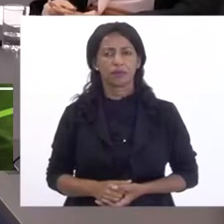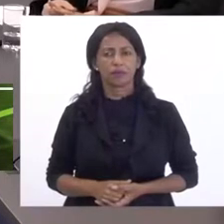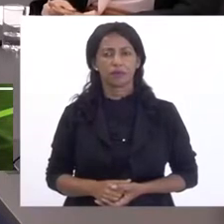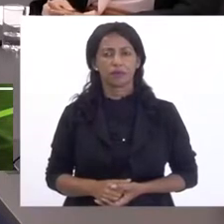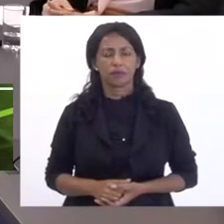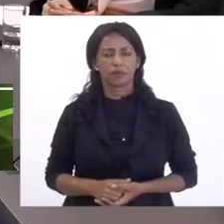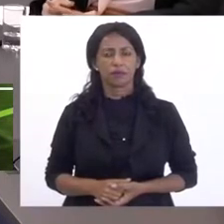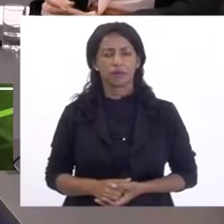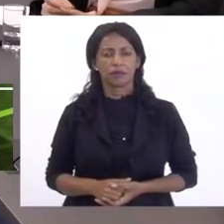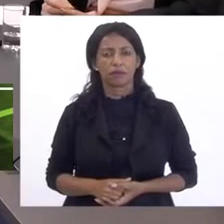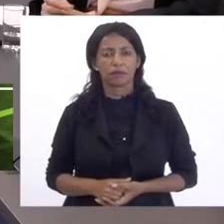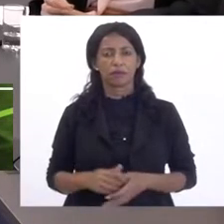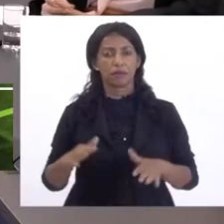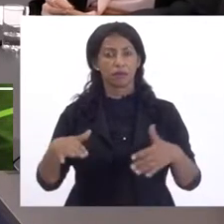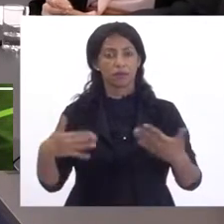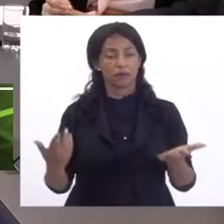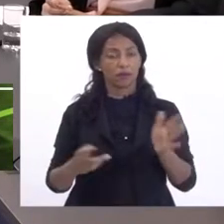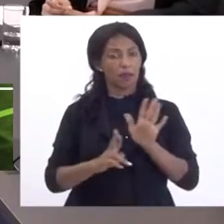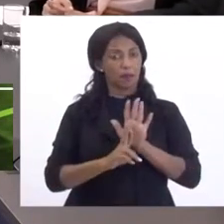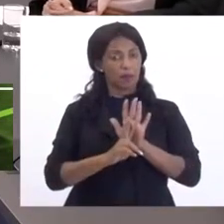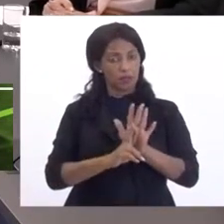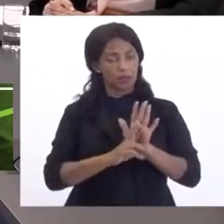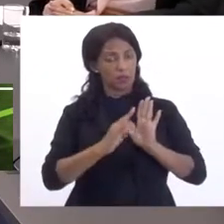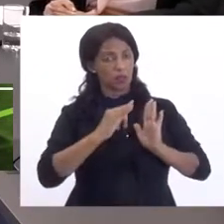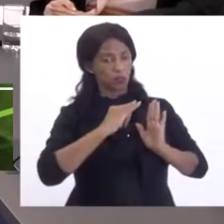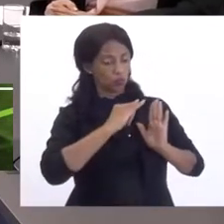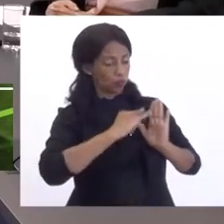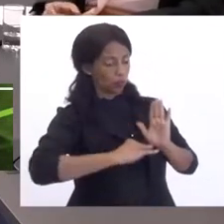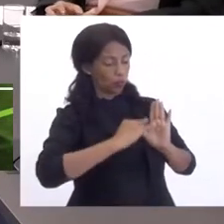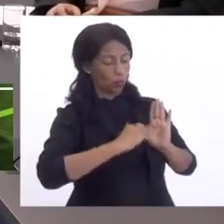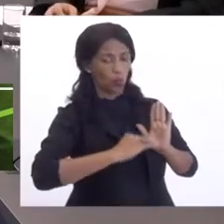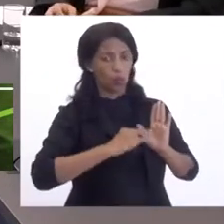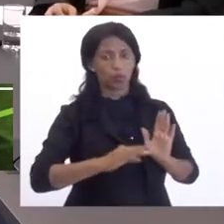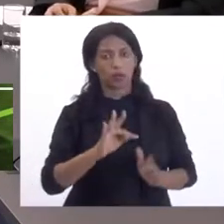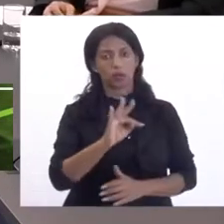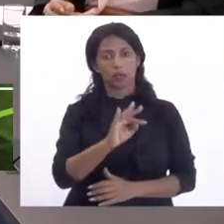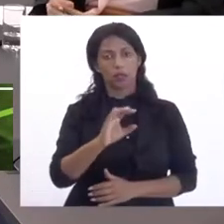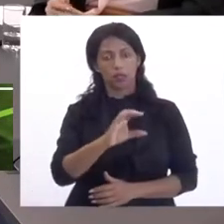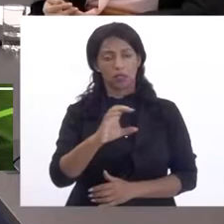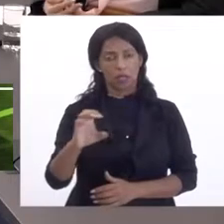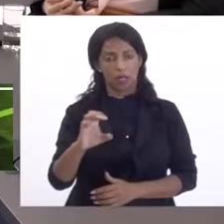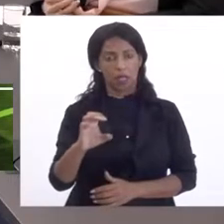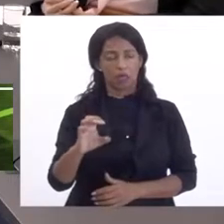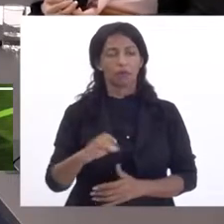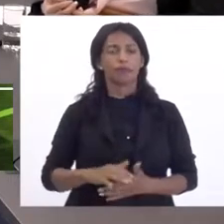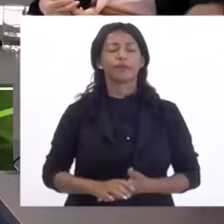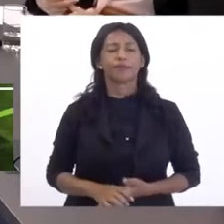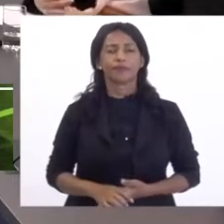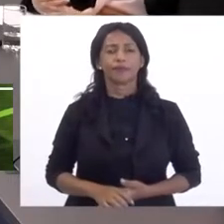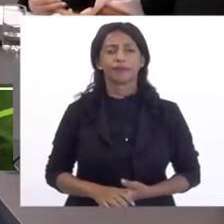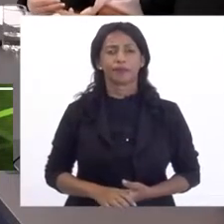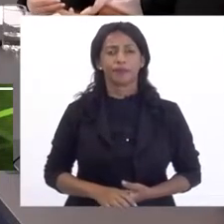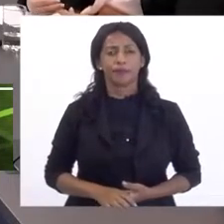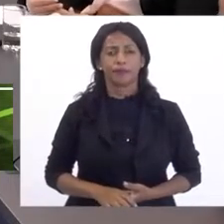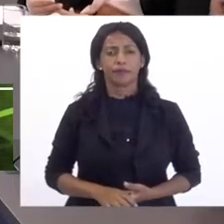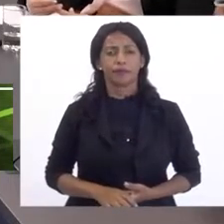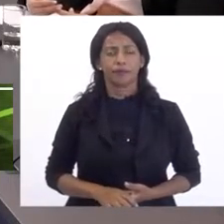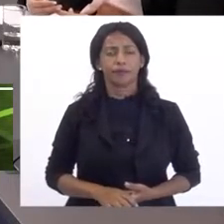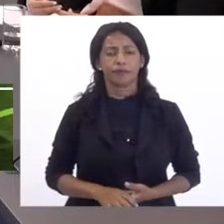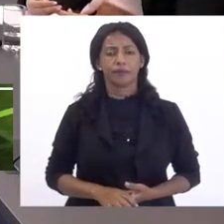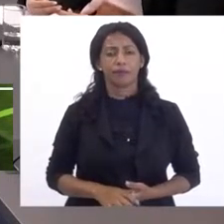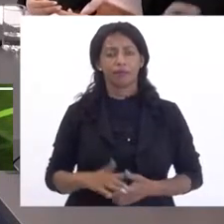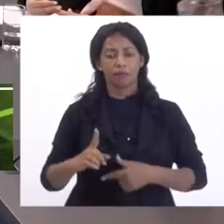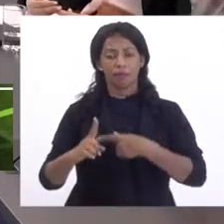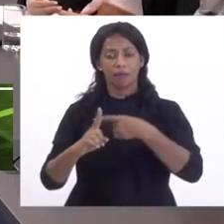Então, a prestação de contas do Tribunal de Contas do Estado do Rio de Janeiro e